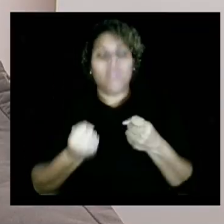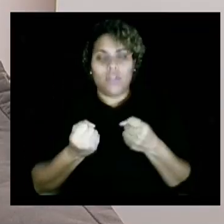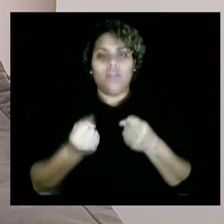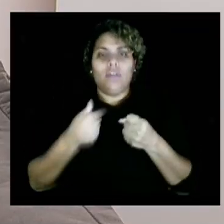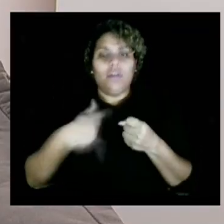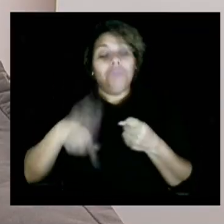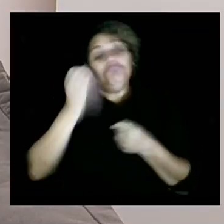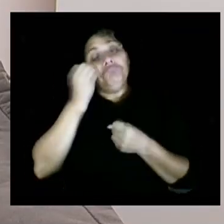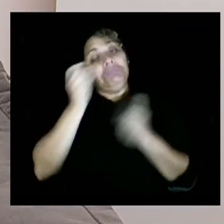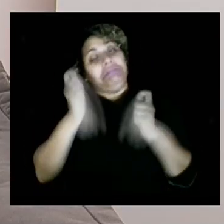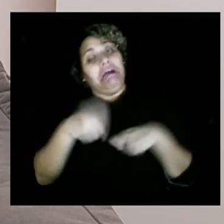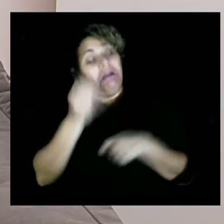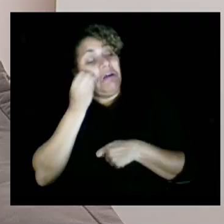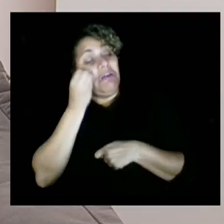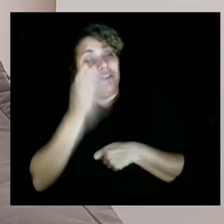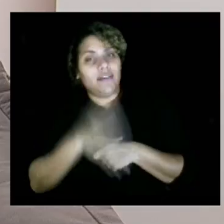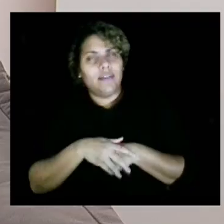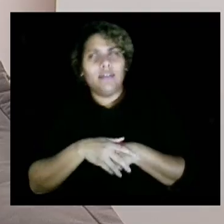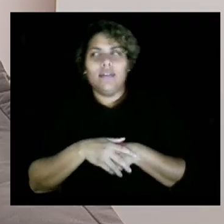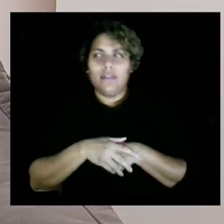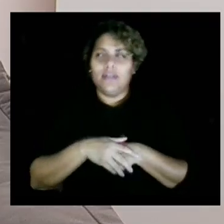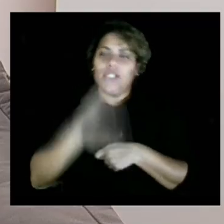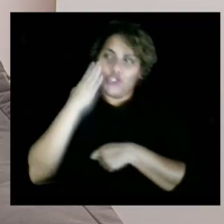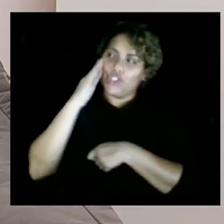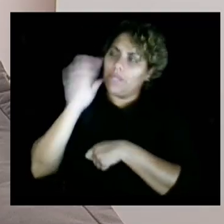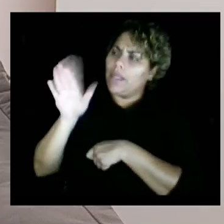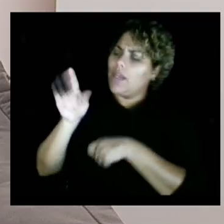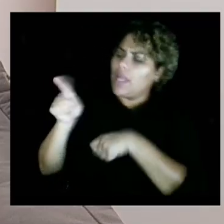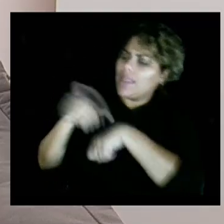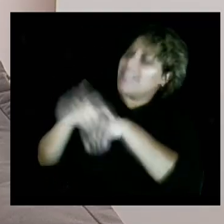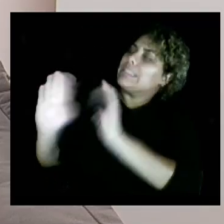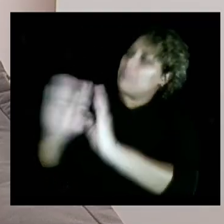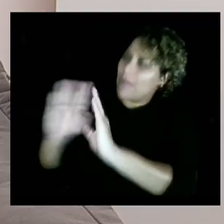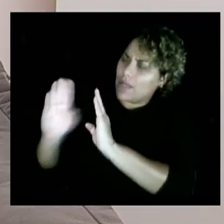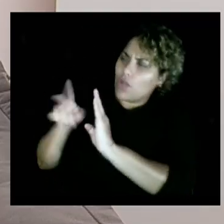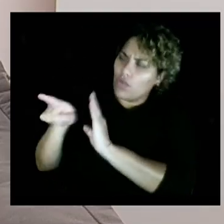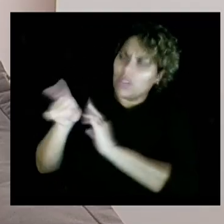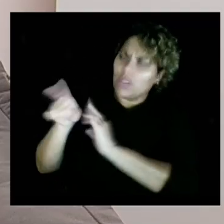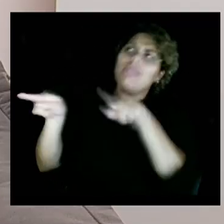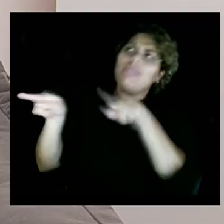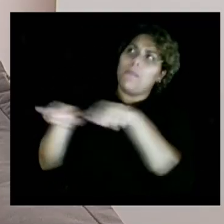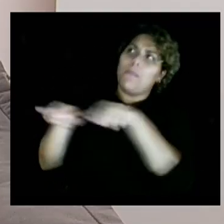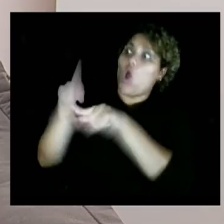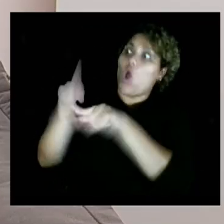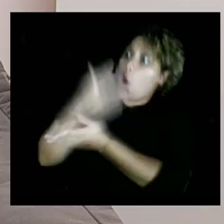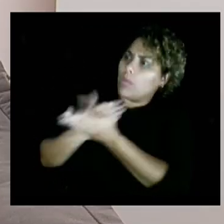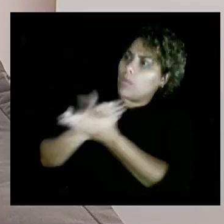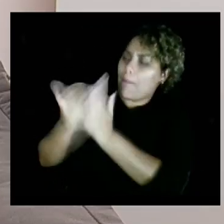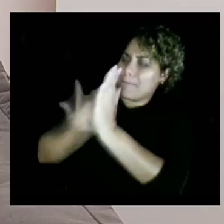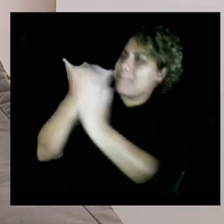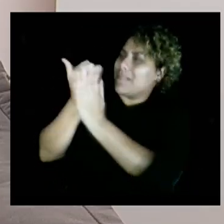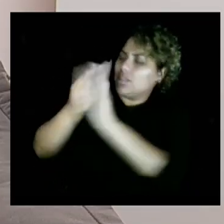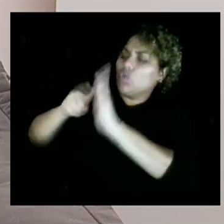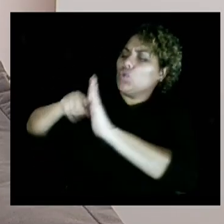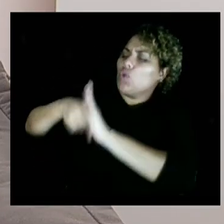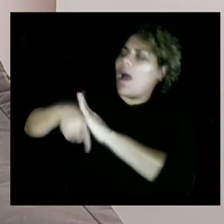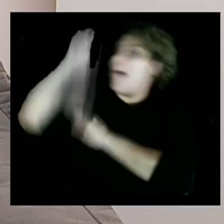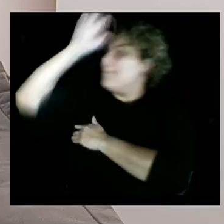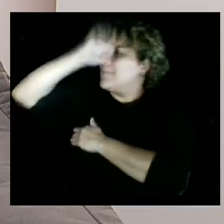Foi naquele período, inclusive, que você também começou a se aprofundar e aprender sobre